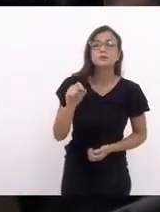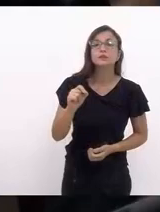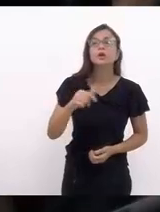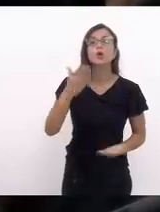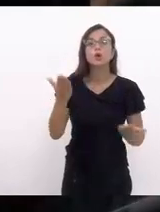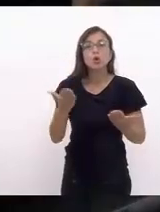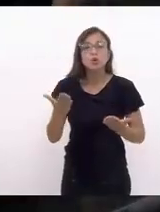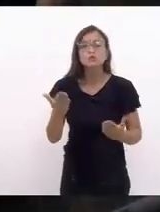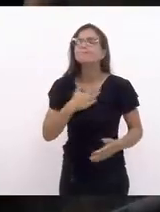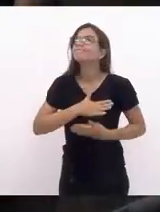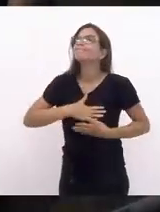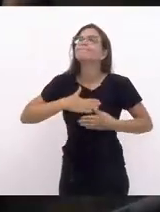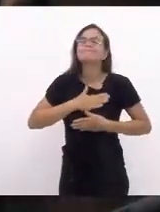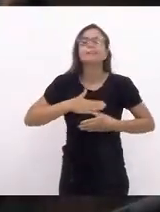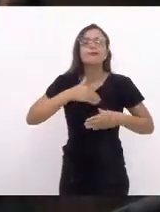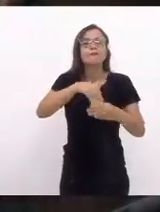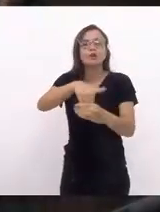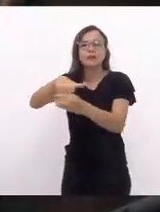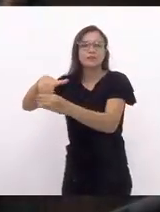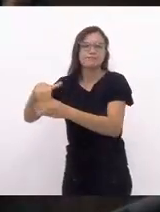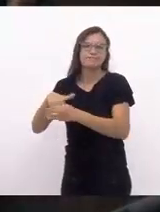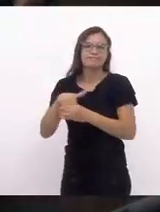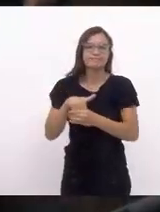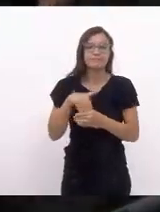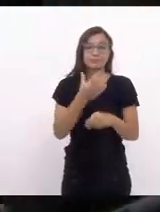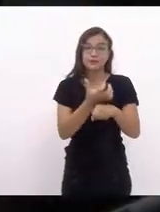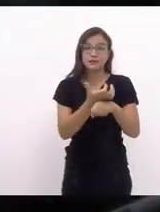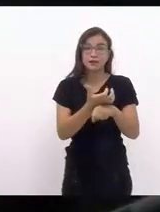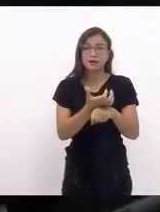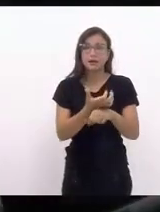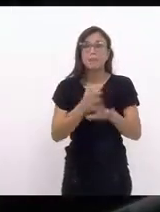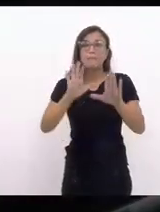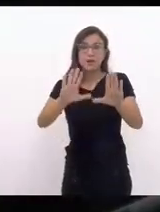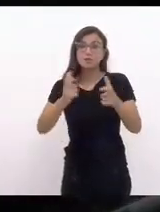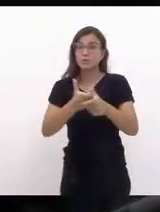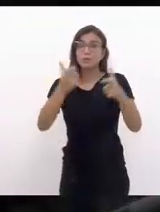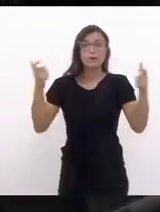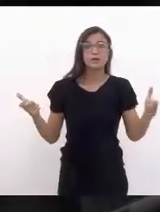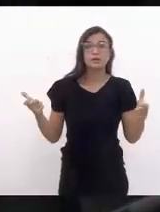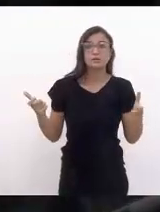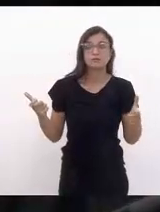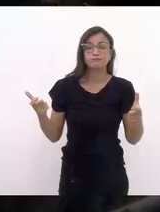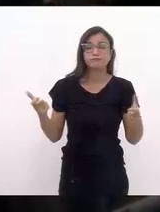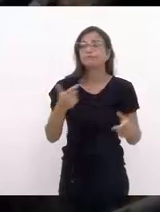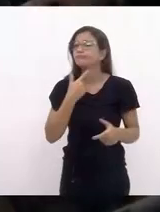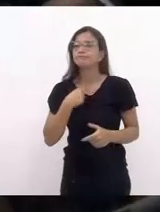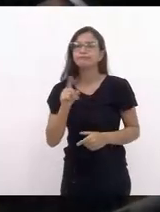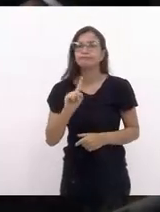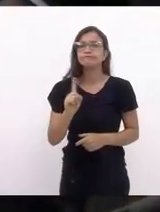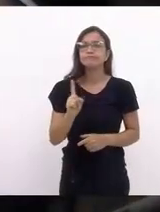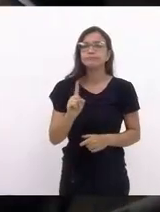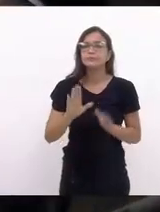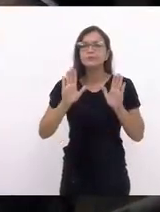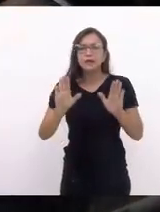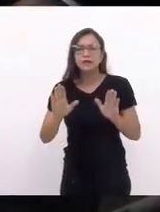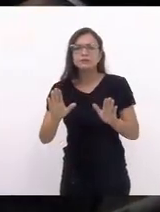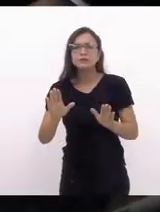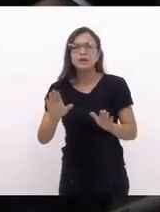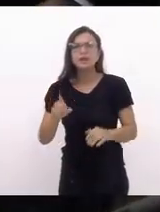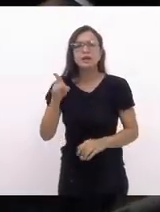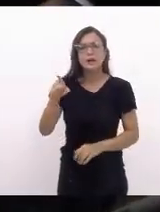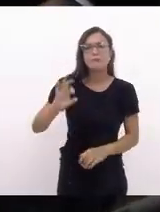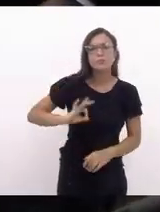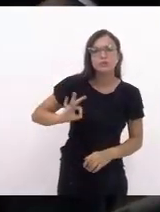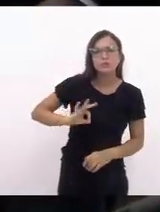matéria no dia de hoje não é aquilo que a maioria desejava Acho que são Polícia Militar os soldados os